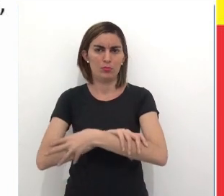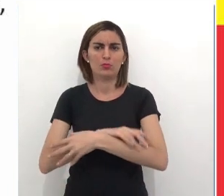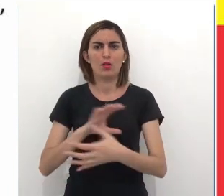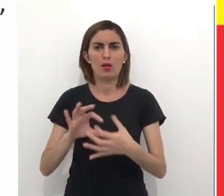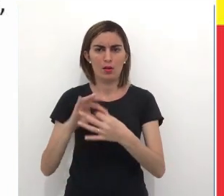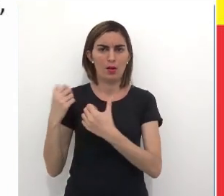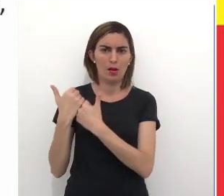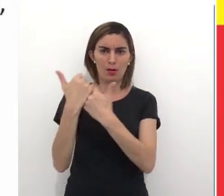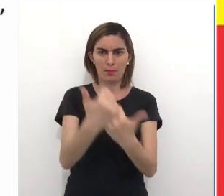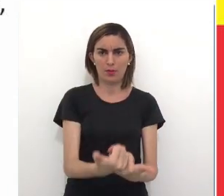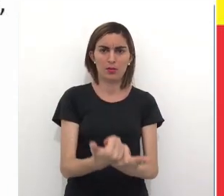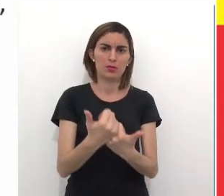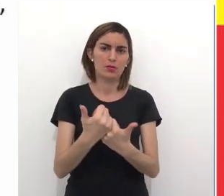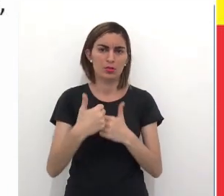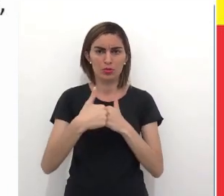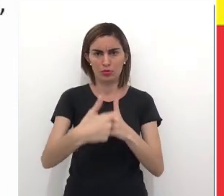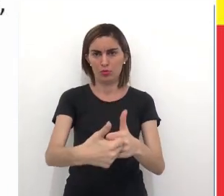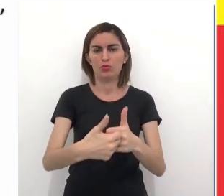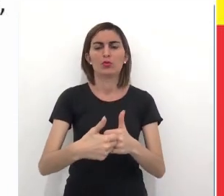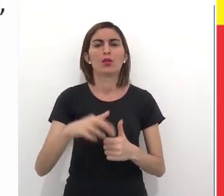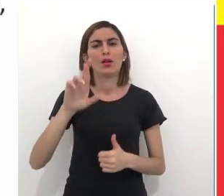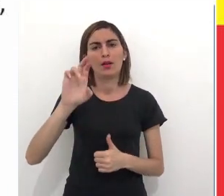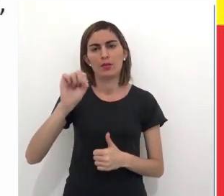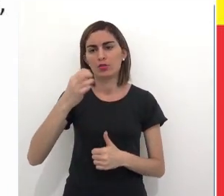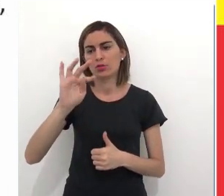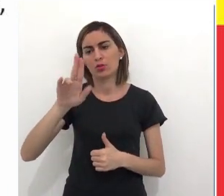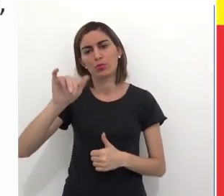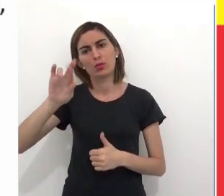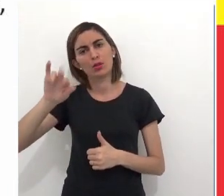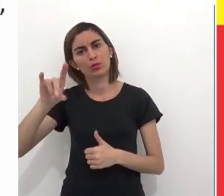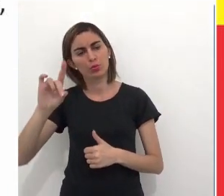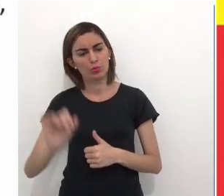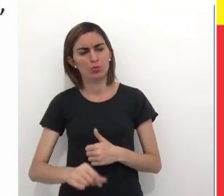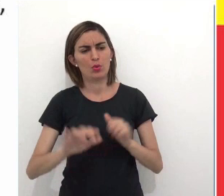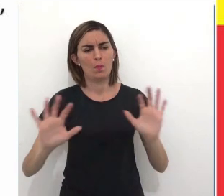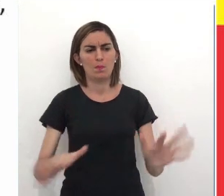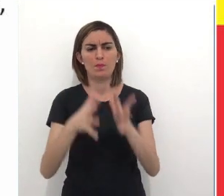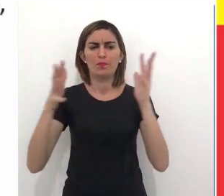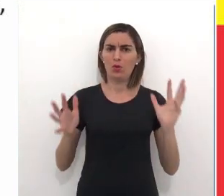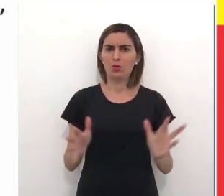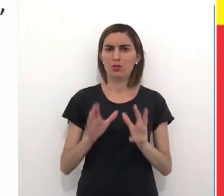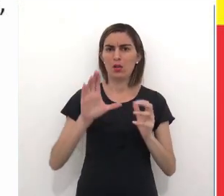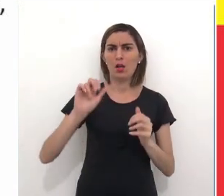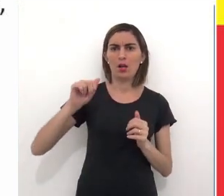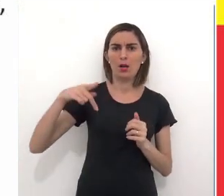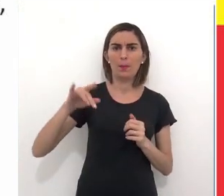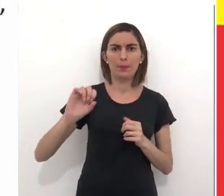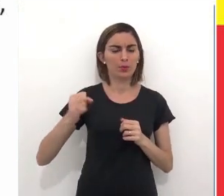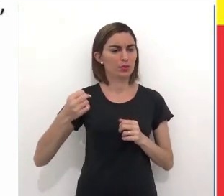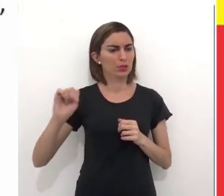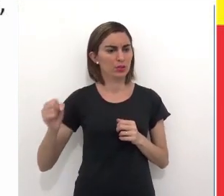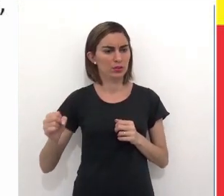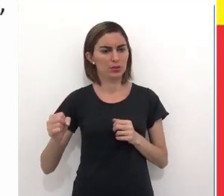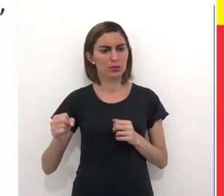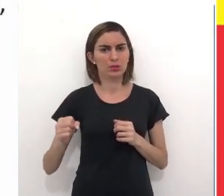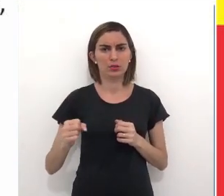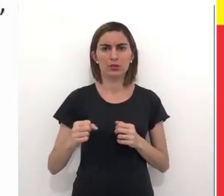aliados a representantes da corrente dos restauradores, que mobilizaram os camponeses a seu